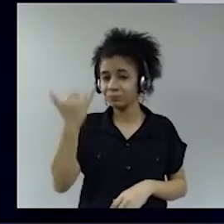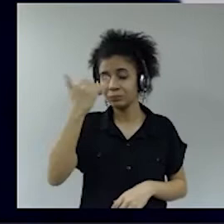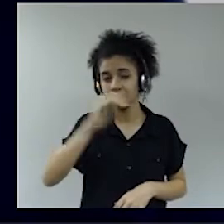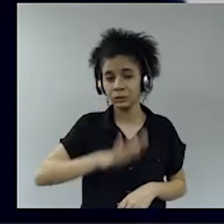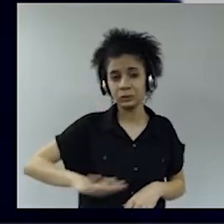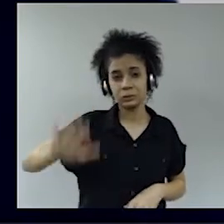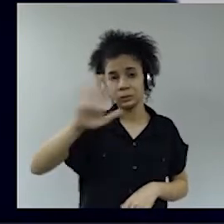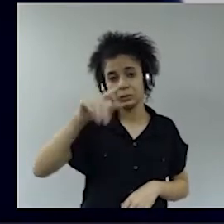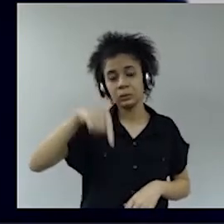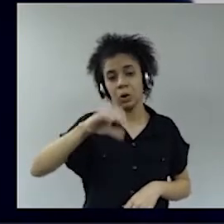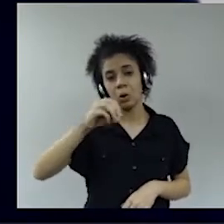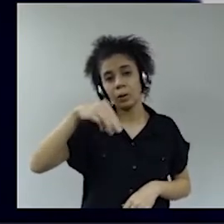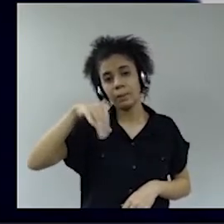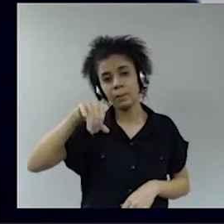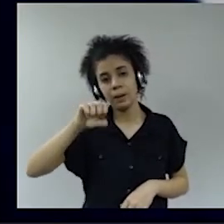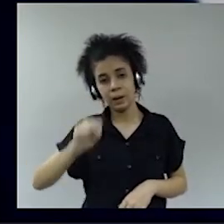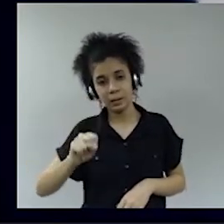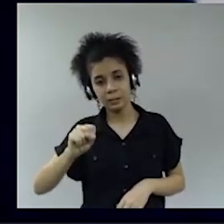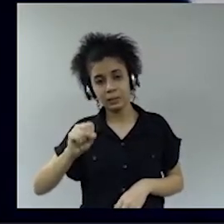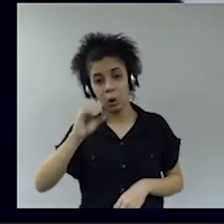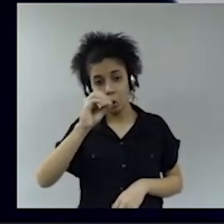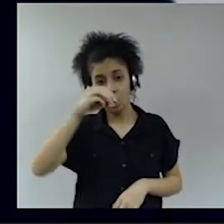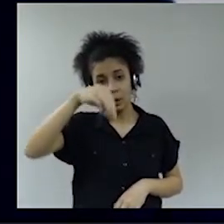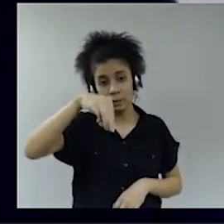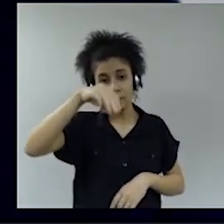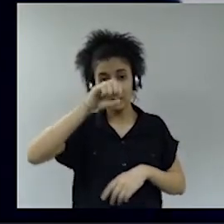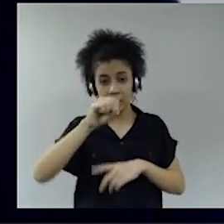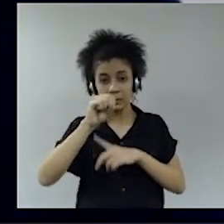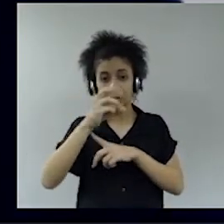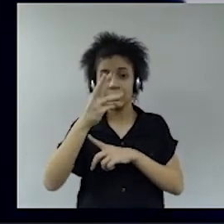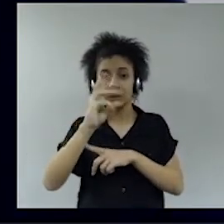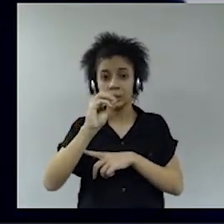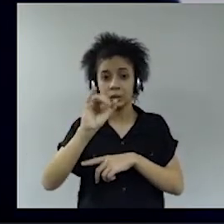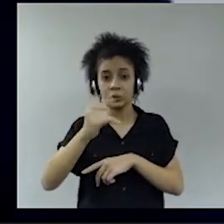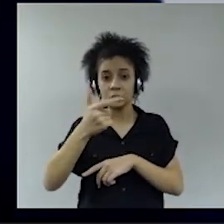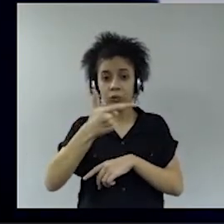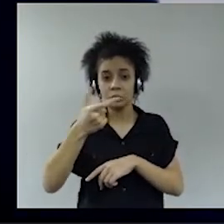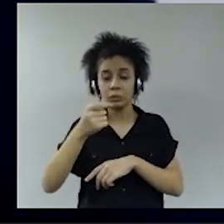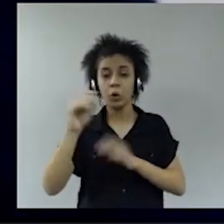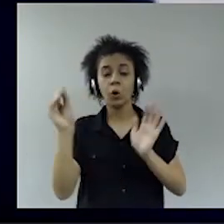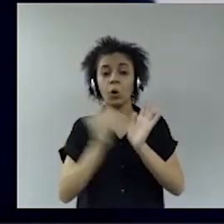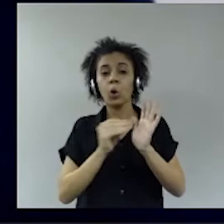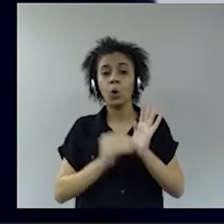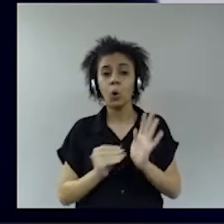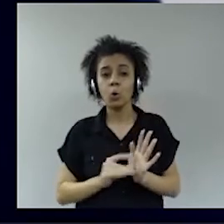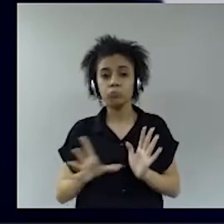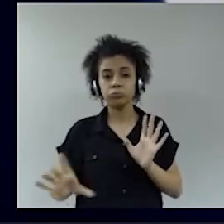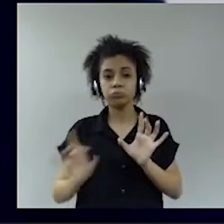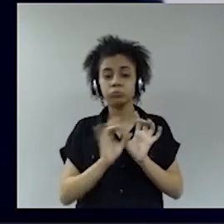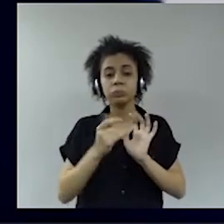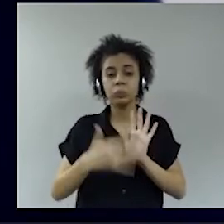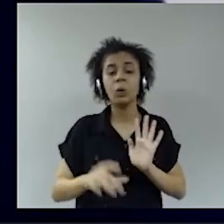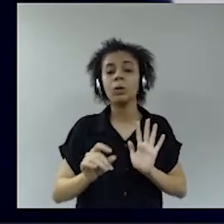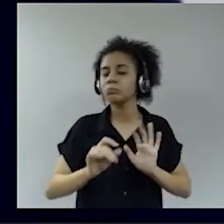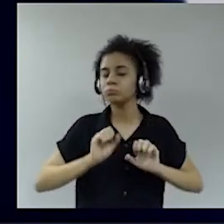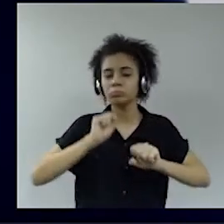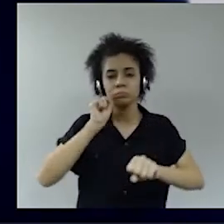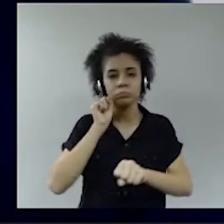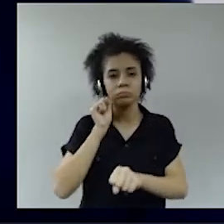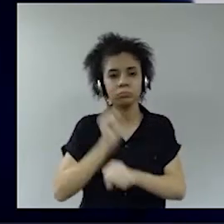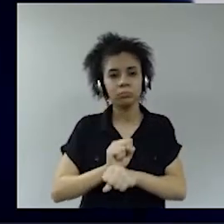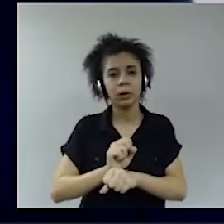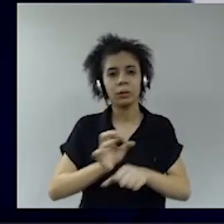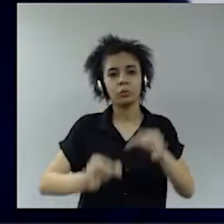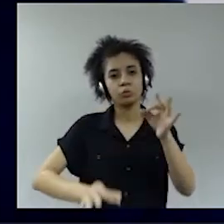da OMS, de 30 de janeiro de 2020, determinou a suspensão dos